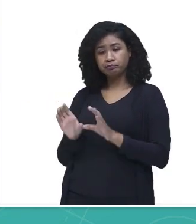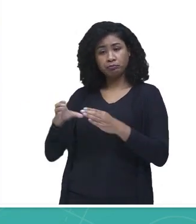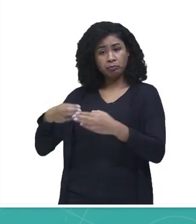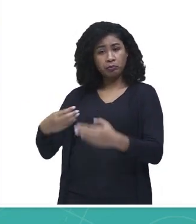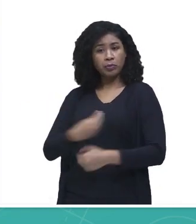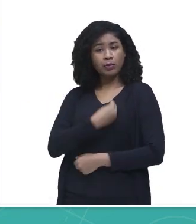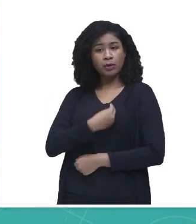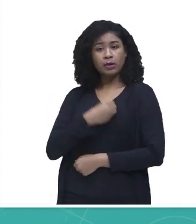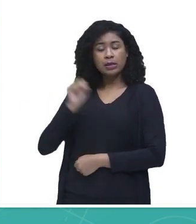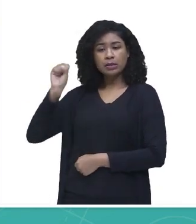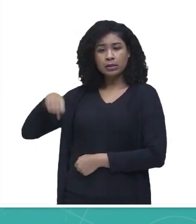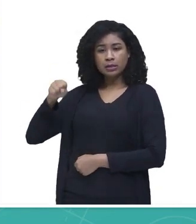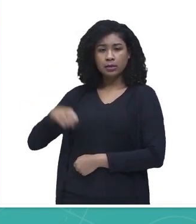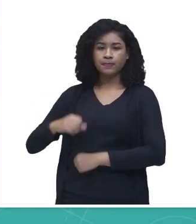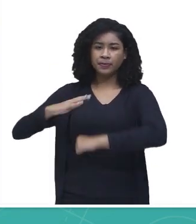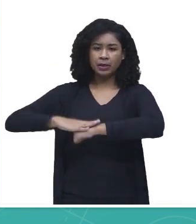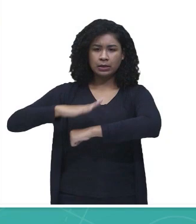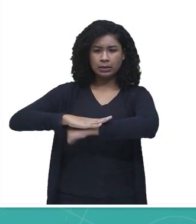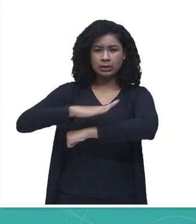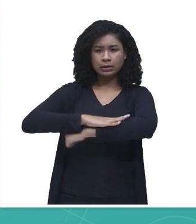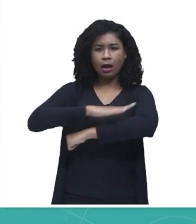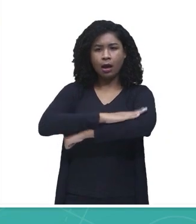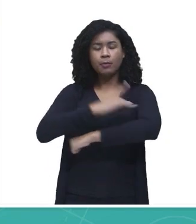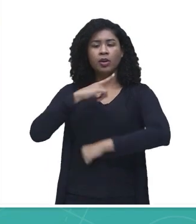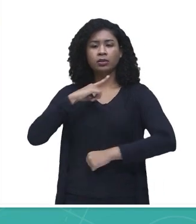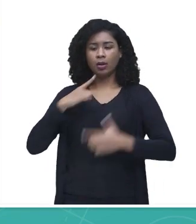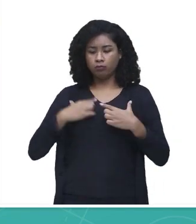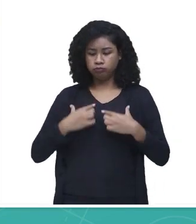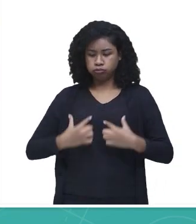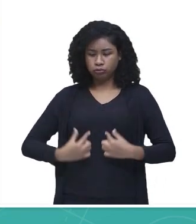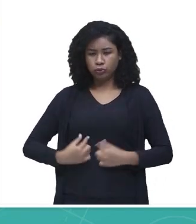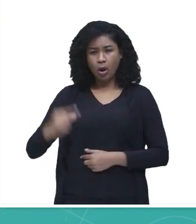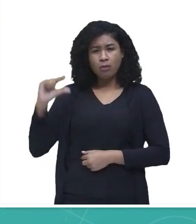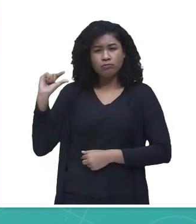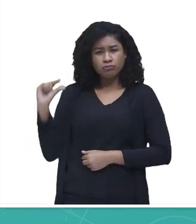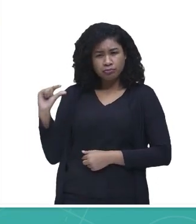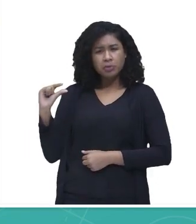eles têm pequenos pulmões, sim, mas eles realizam